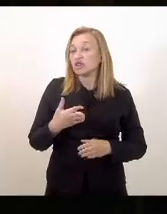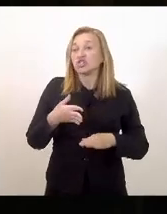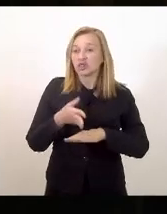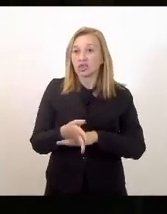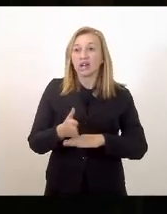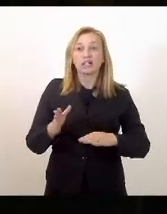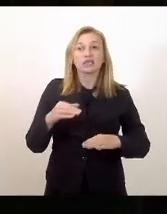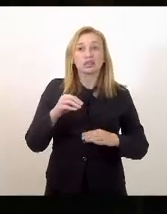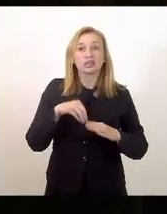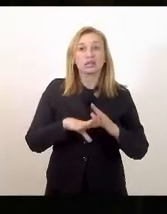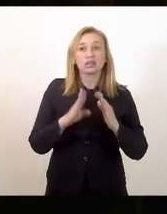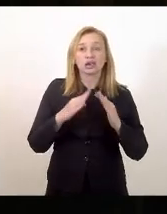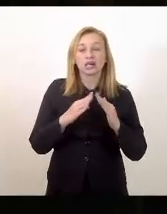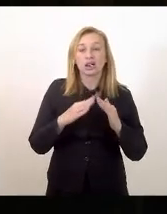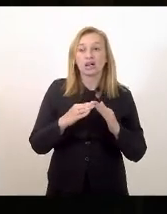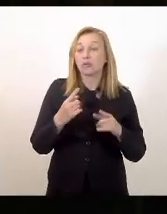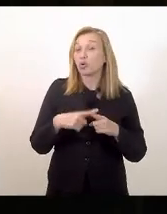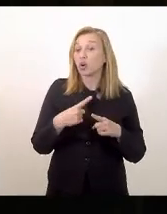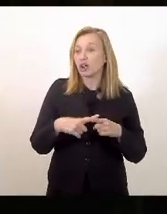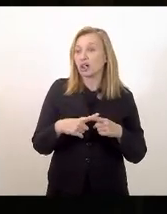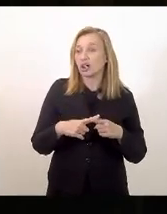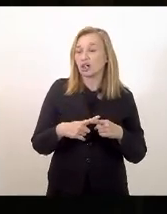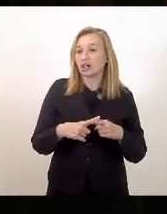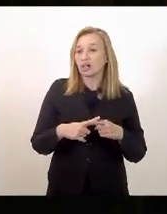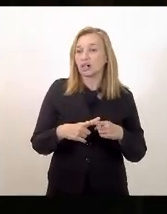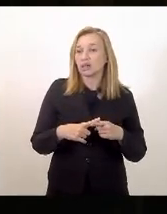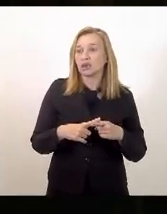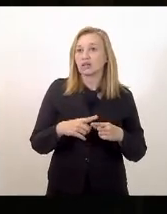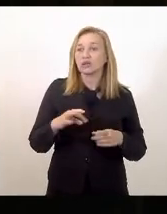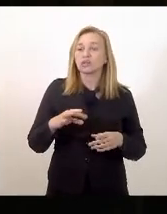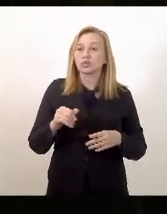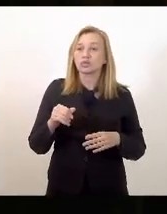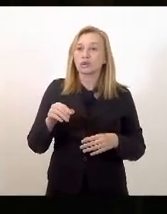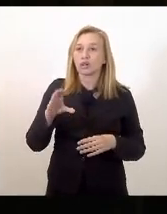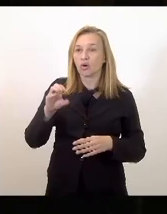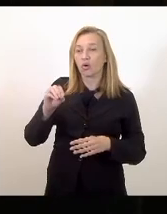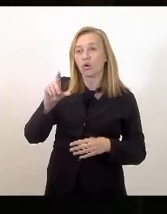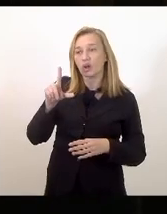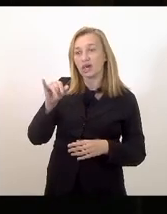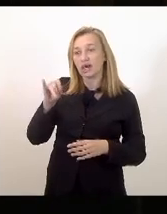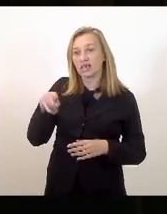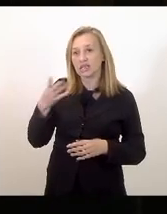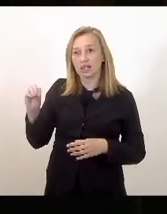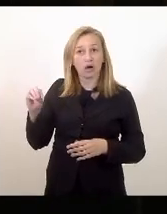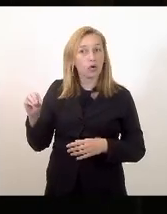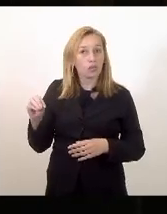dessas casas, porque toda a lógica colocada nas coligações, colocada